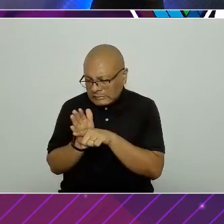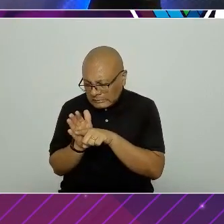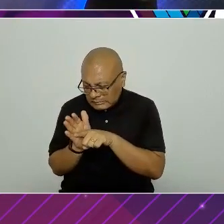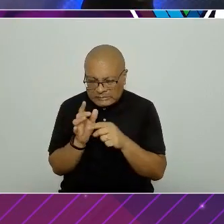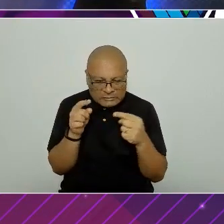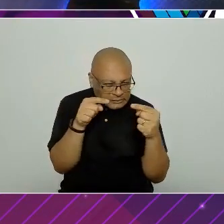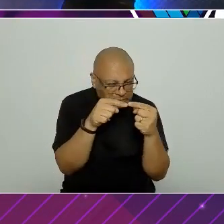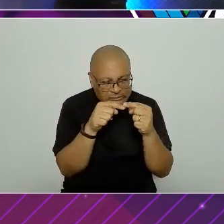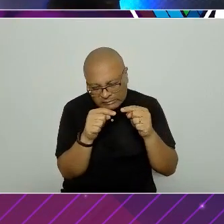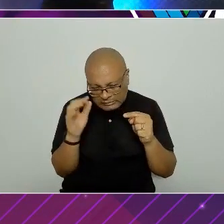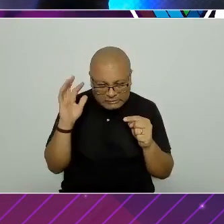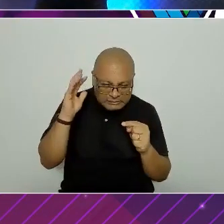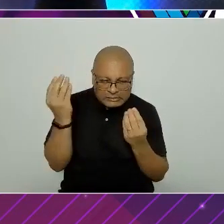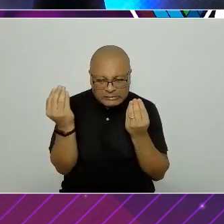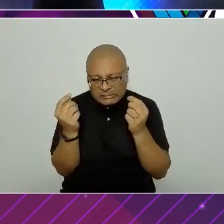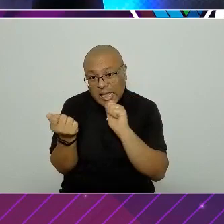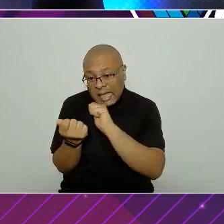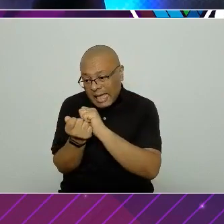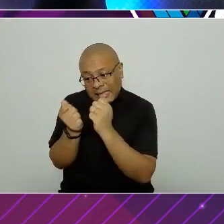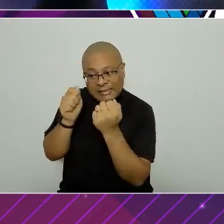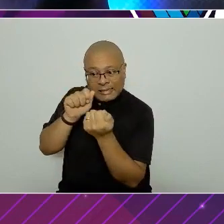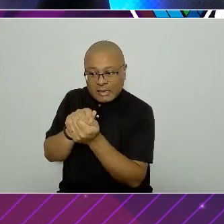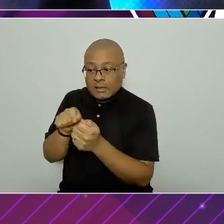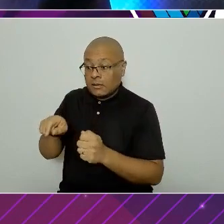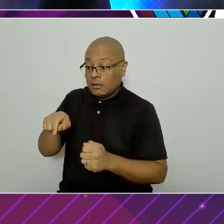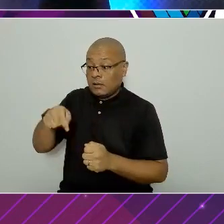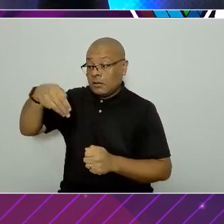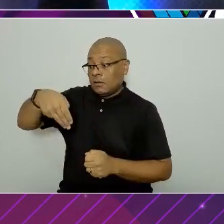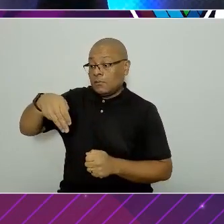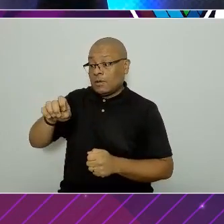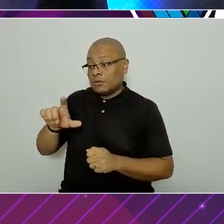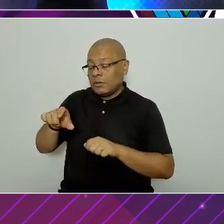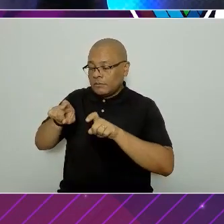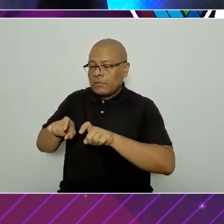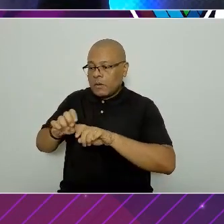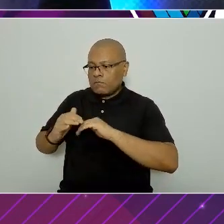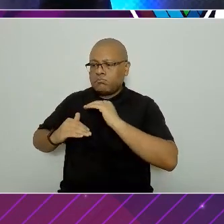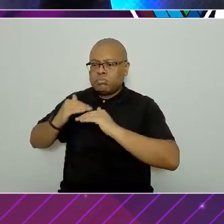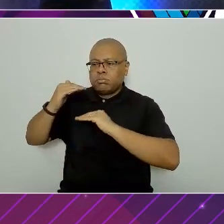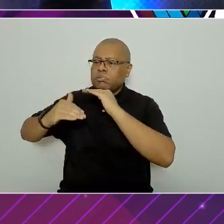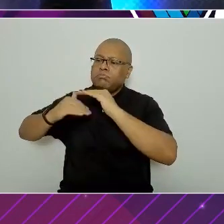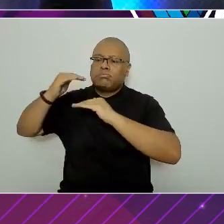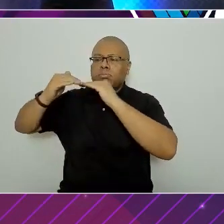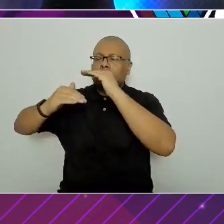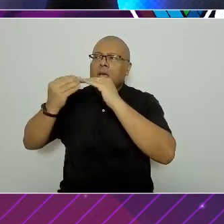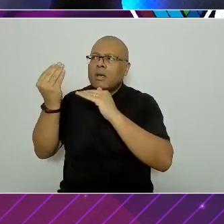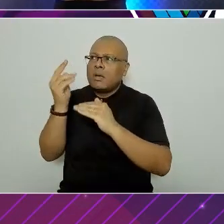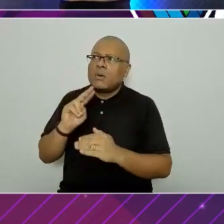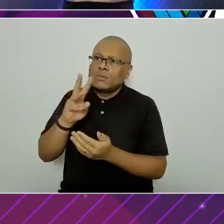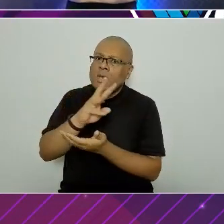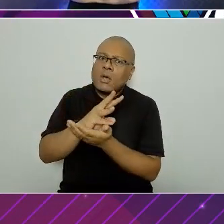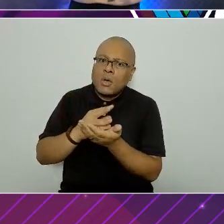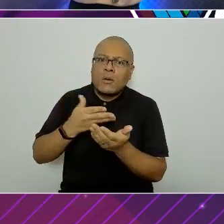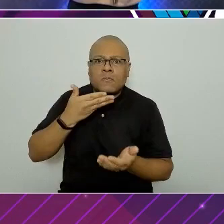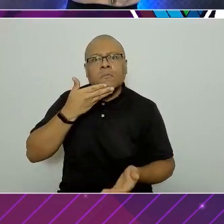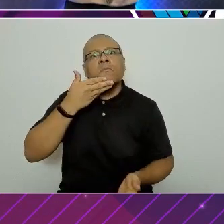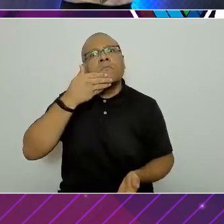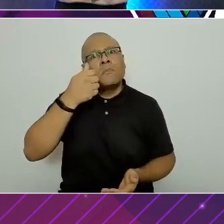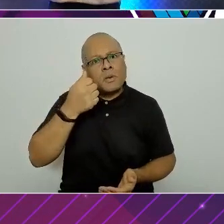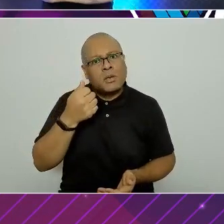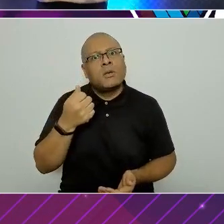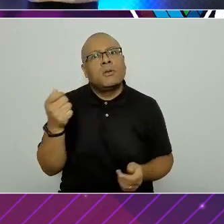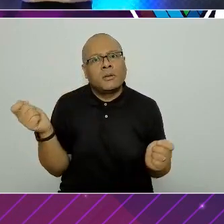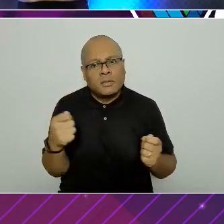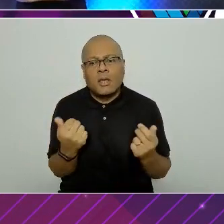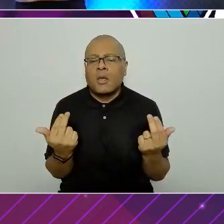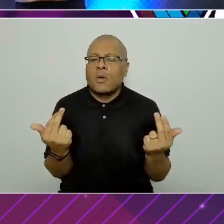pecinhas e pensando como que eles poderiam aprimorar o desenvolvimento de uma máquina, pensando em como que ela poderia talvez agir de uma maneira similar